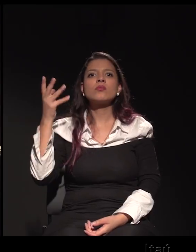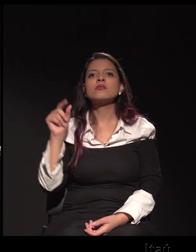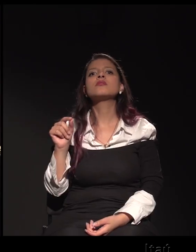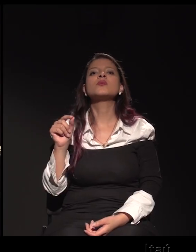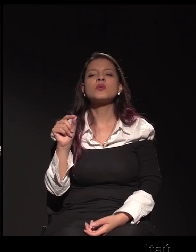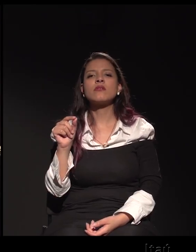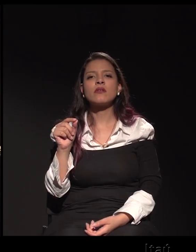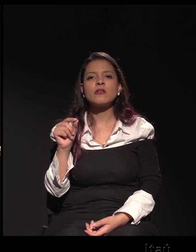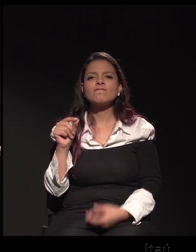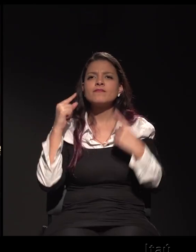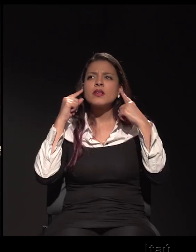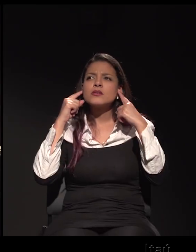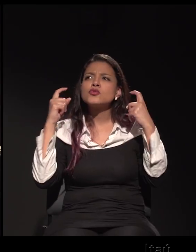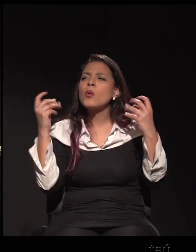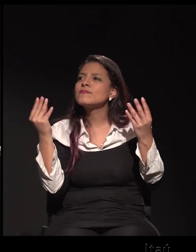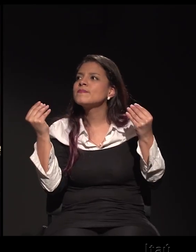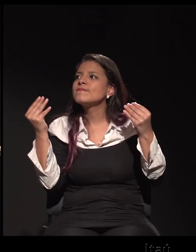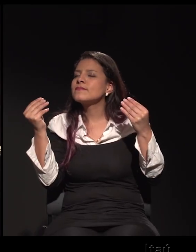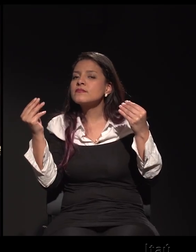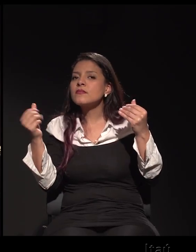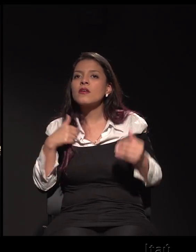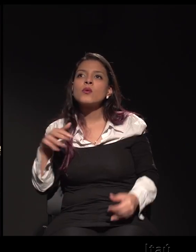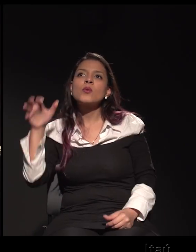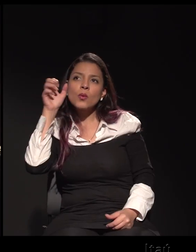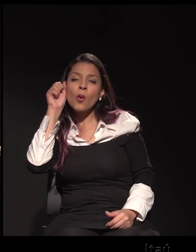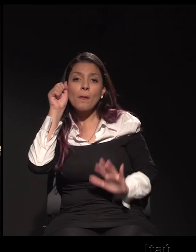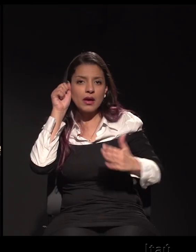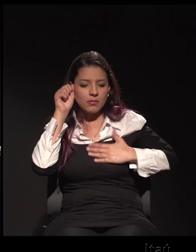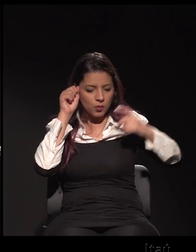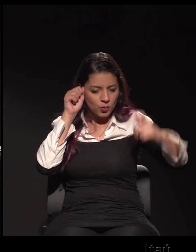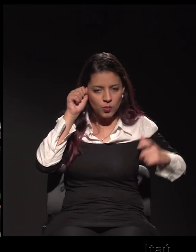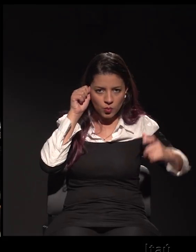enriquecimento do que eu sou sem me perder, sem perder o meu território.